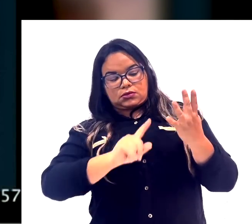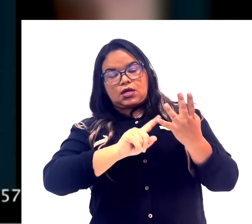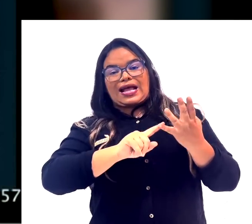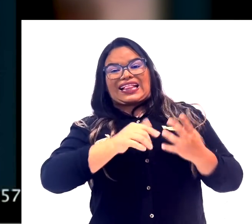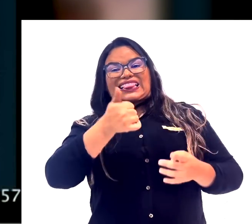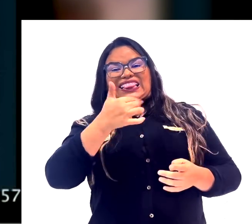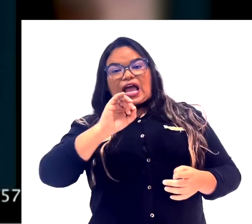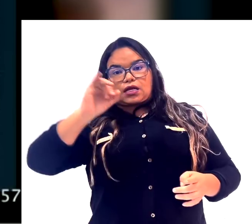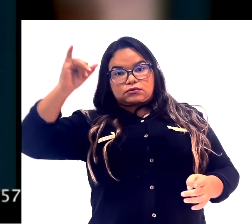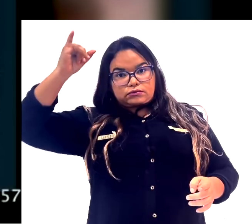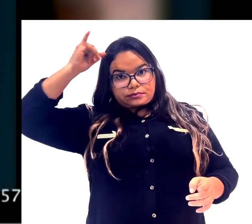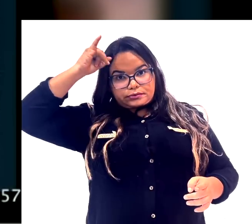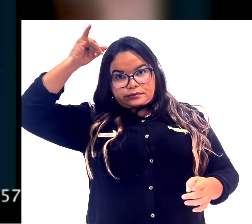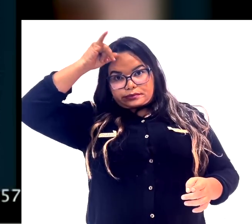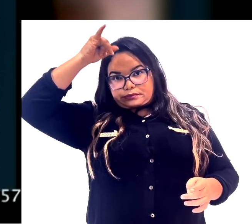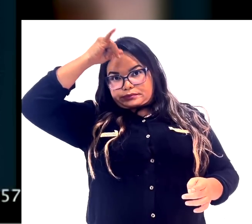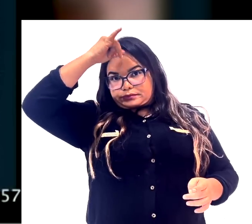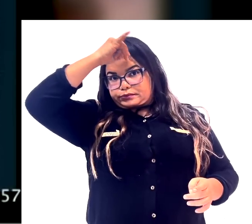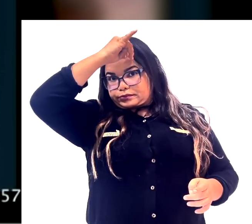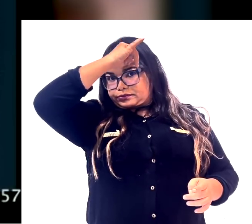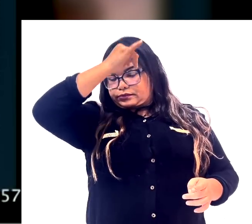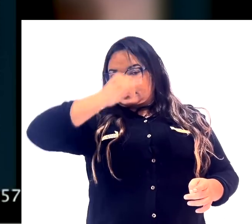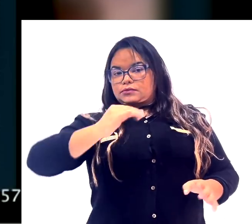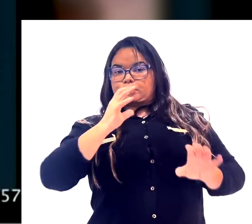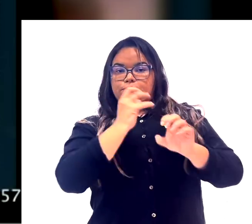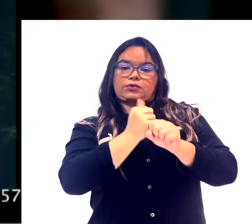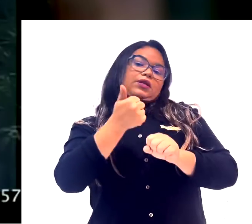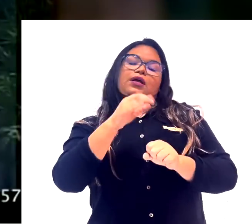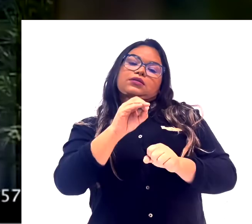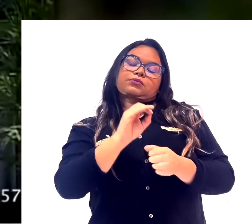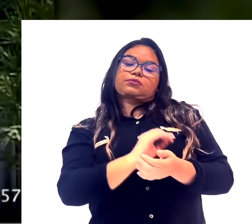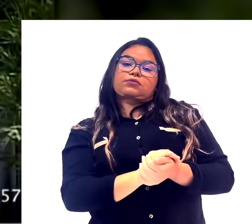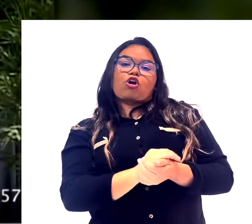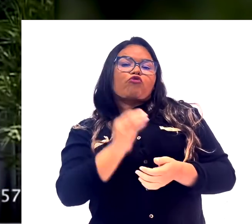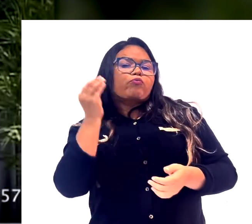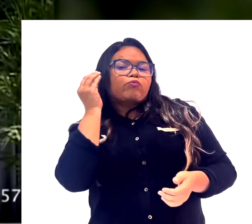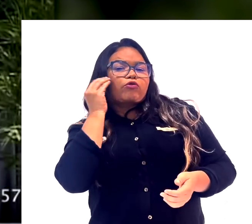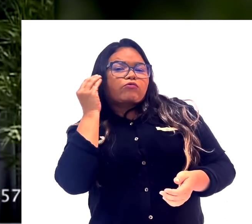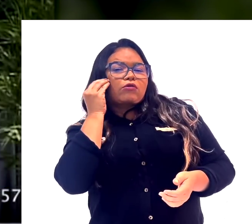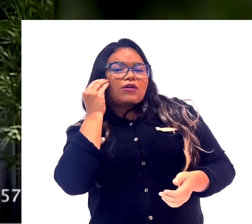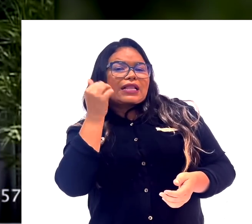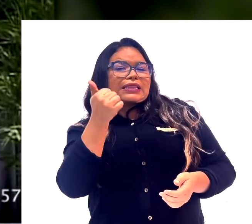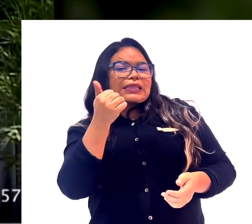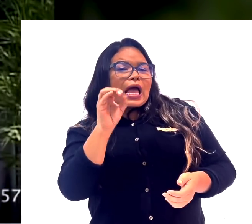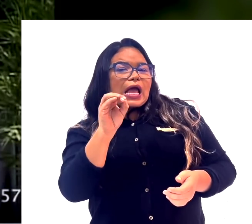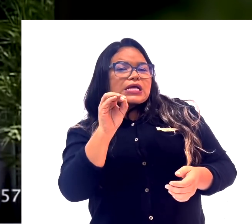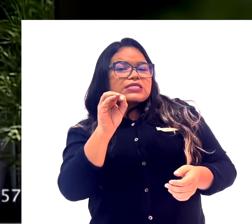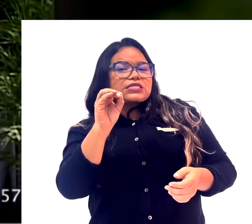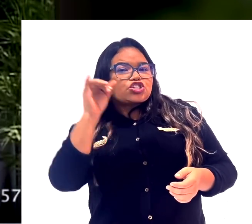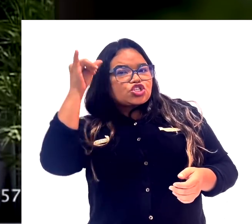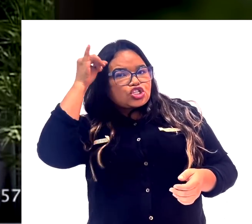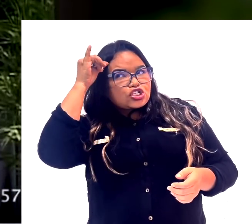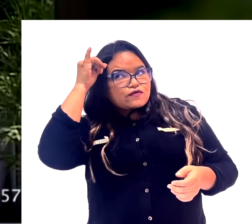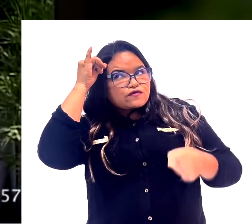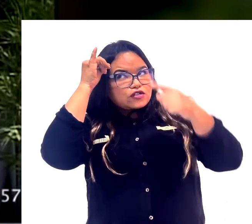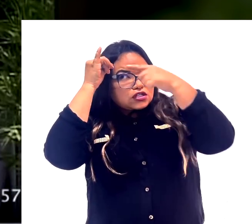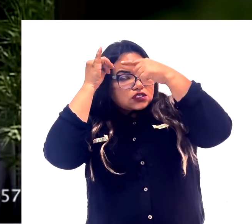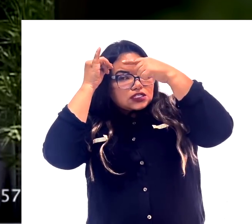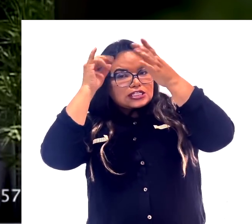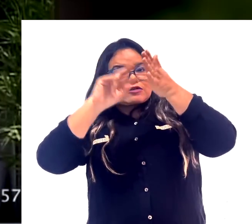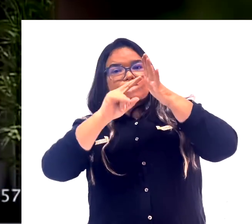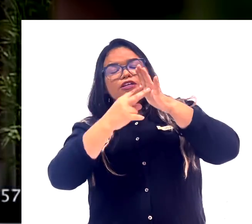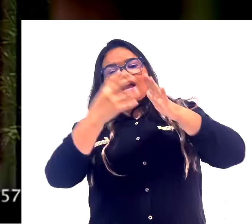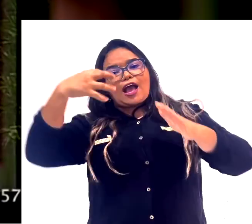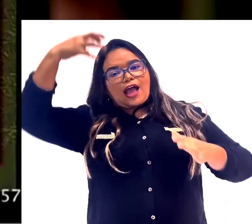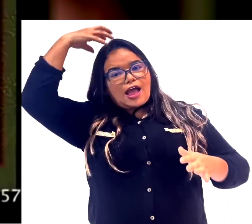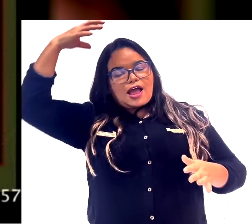chifres. Agora, os 10 chifres, como já vimos nas definições, seriam 10 reinos. O verso